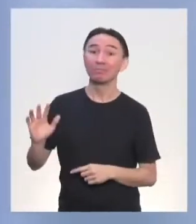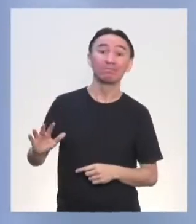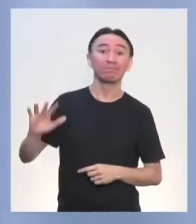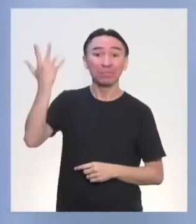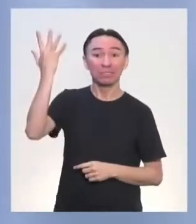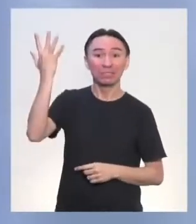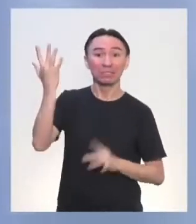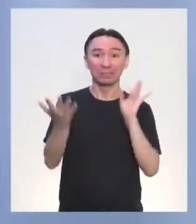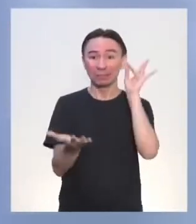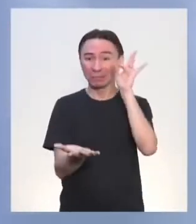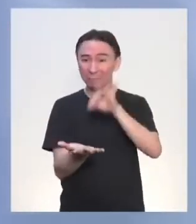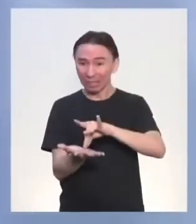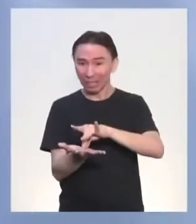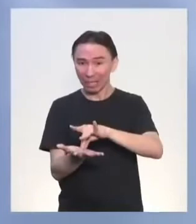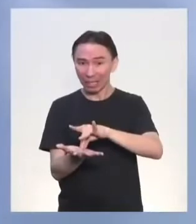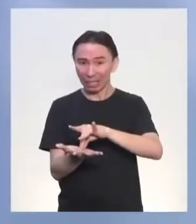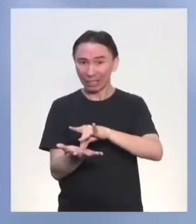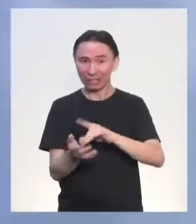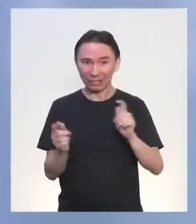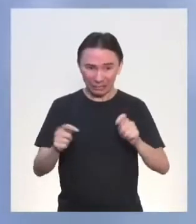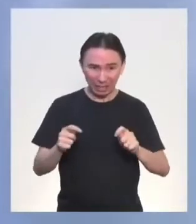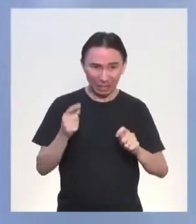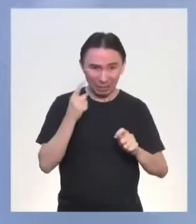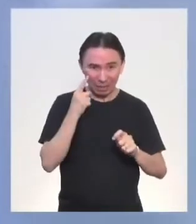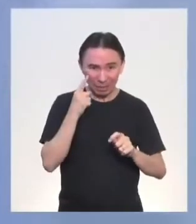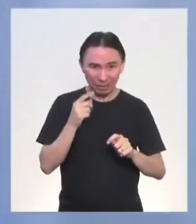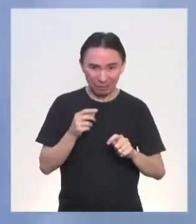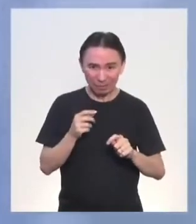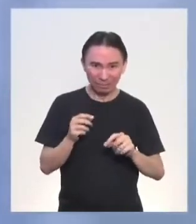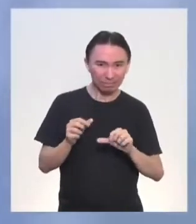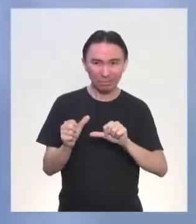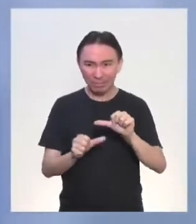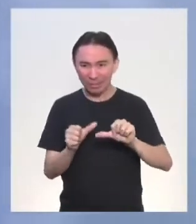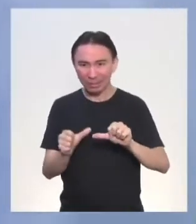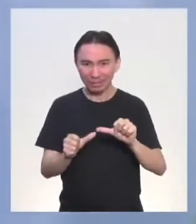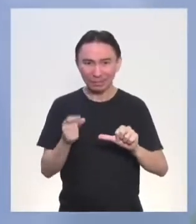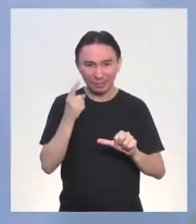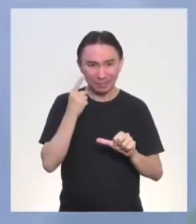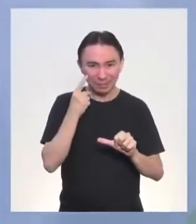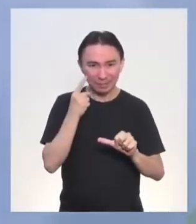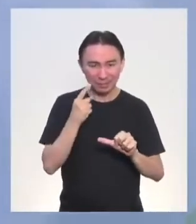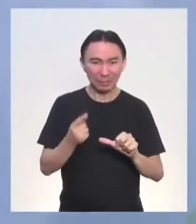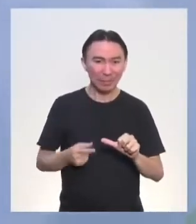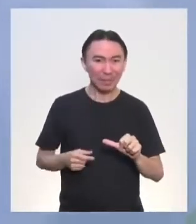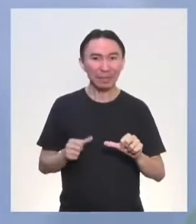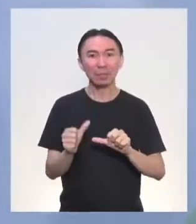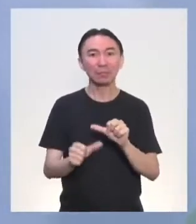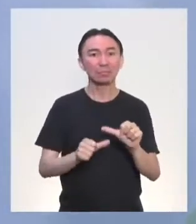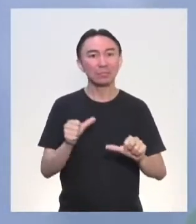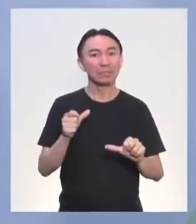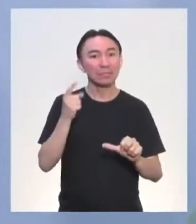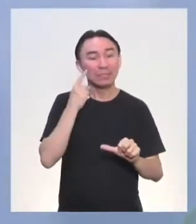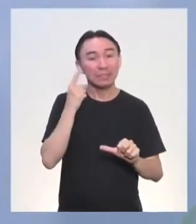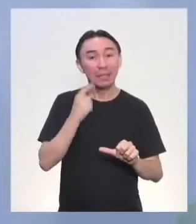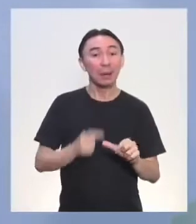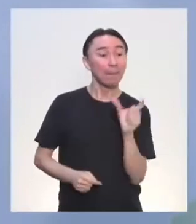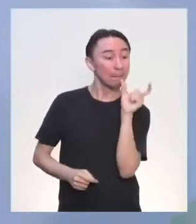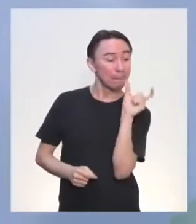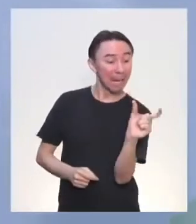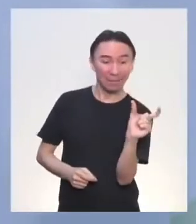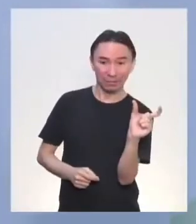para consertar agora ou não? Dá para consertar? Deixa eles consertarem para a gente, ó. Isso, palavra que